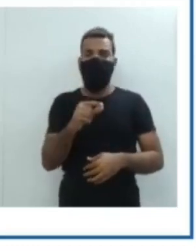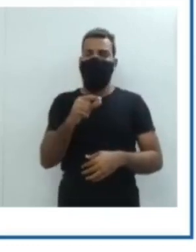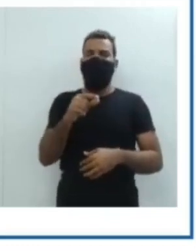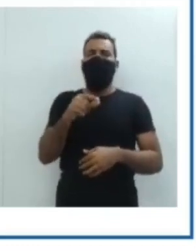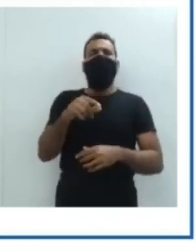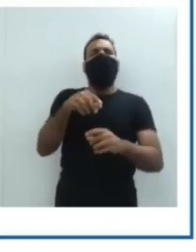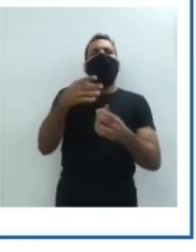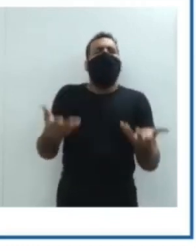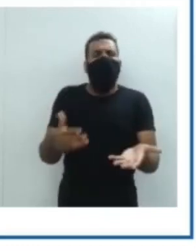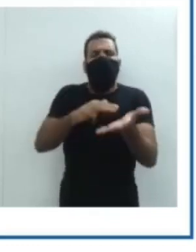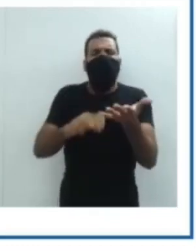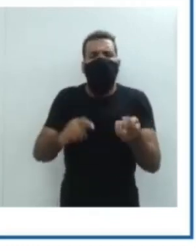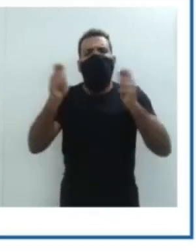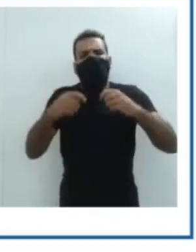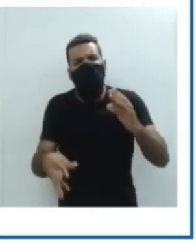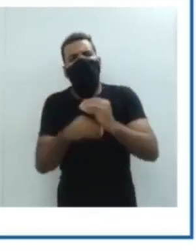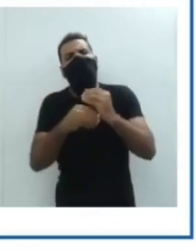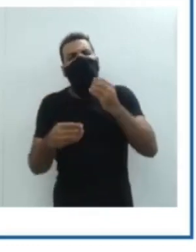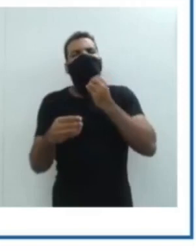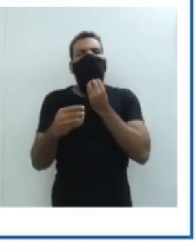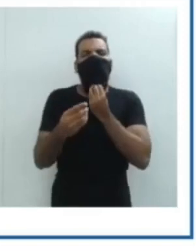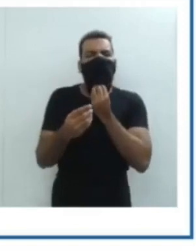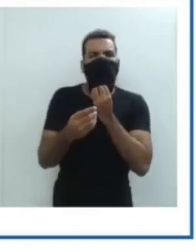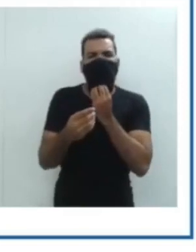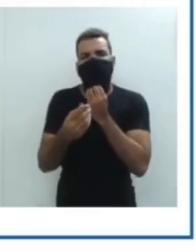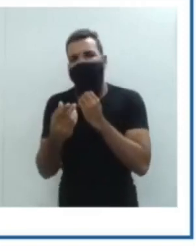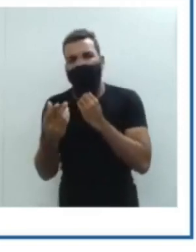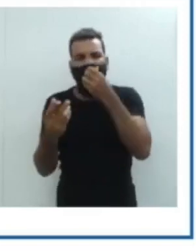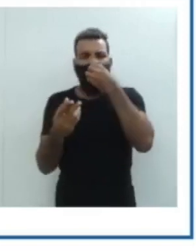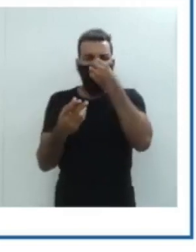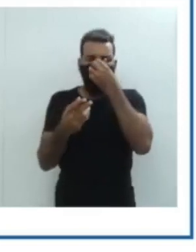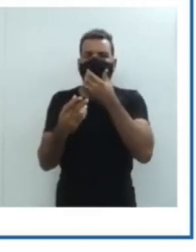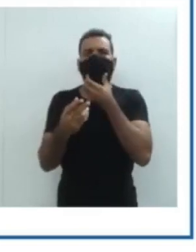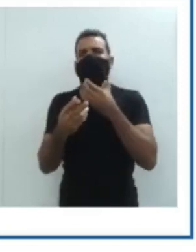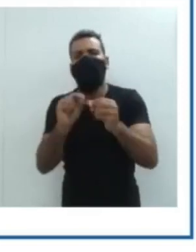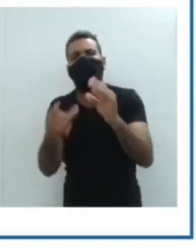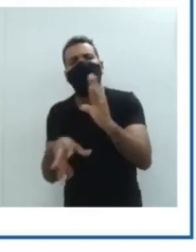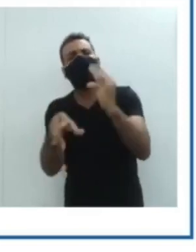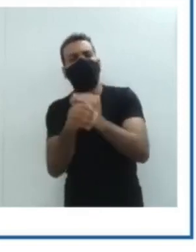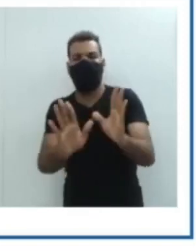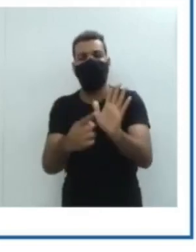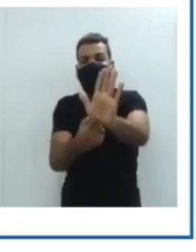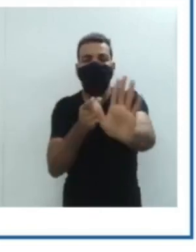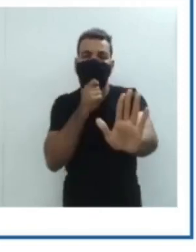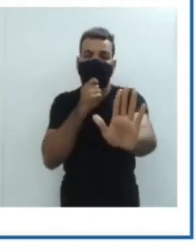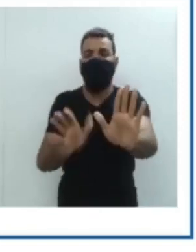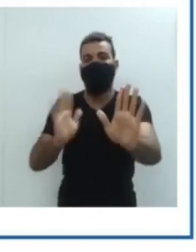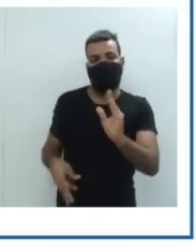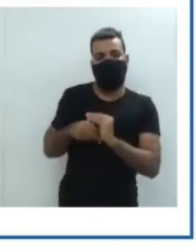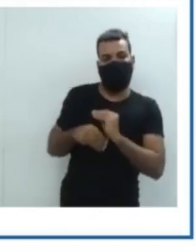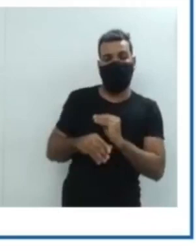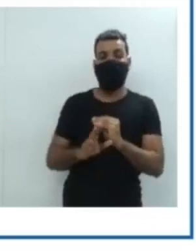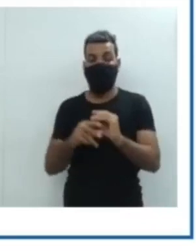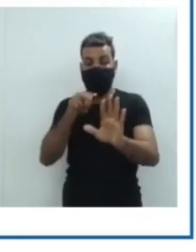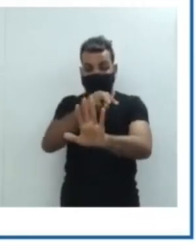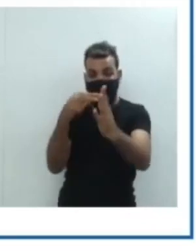métodos a classe deverá implementar sem dizer como Aquela classe vai implementar aqueles métodos então a interface